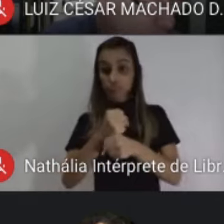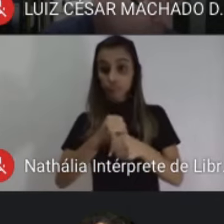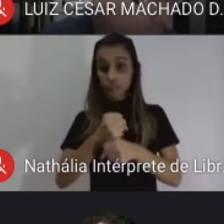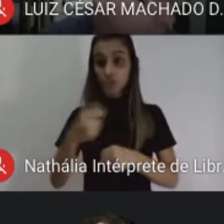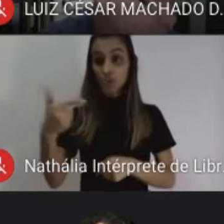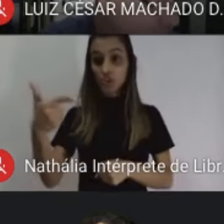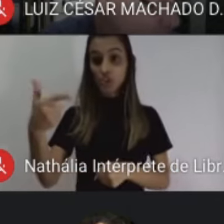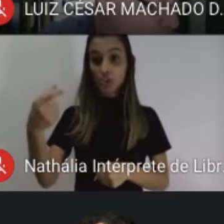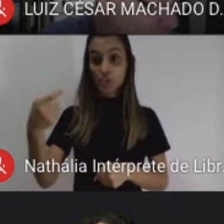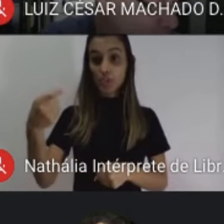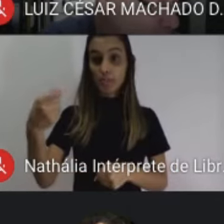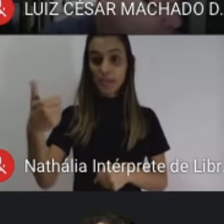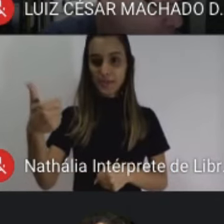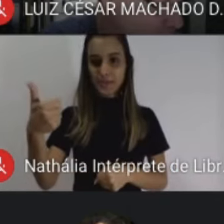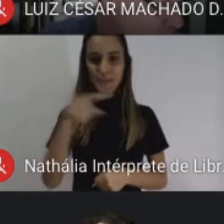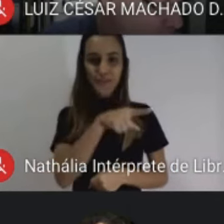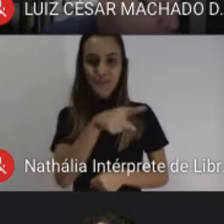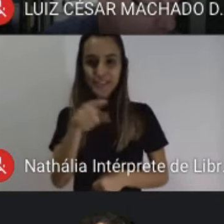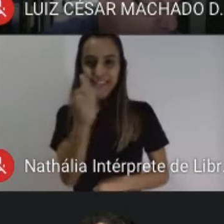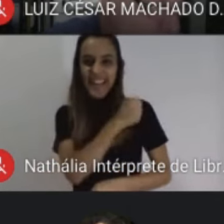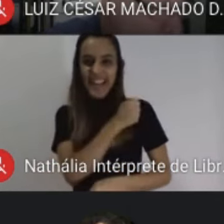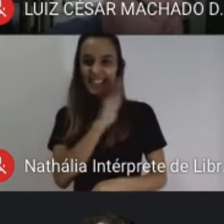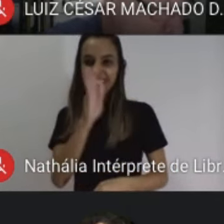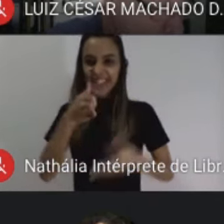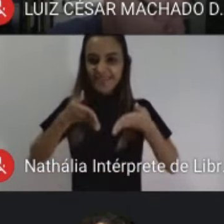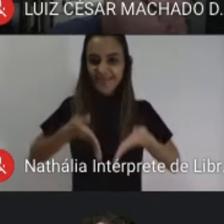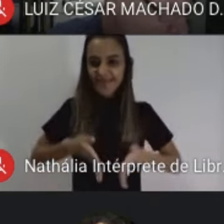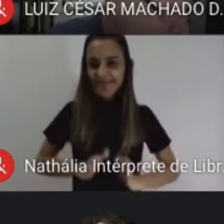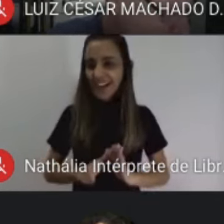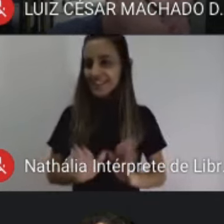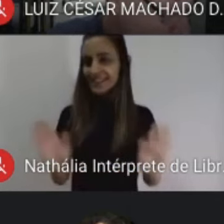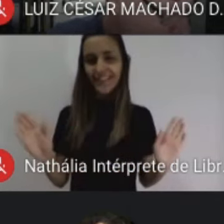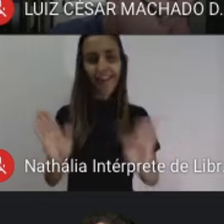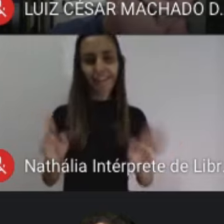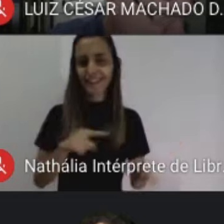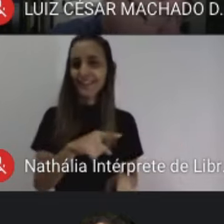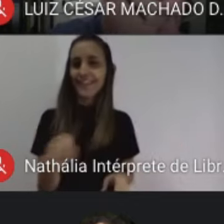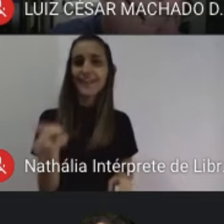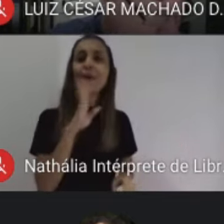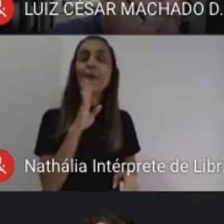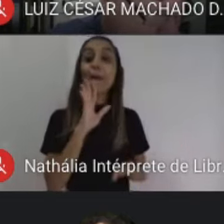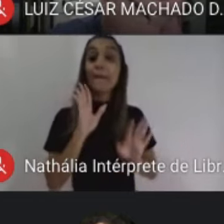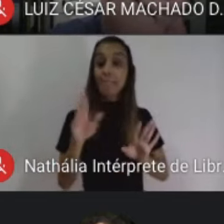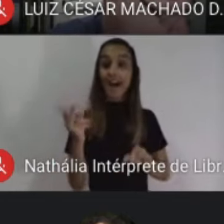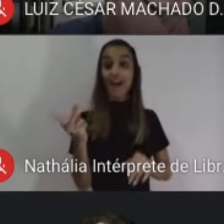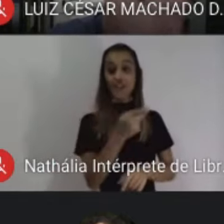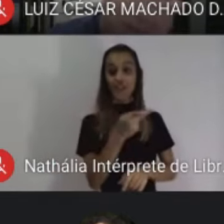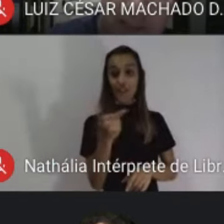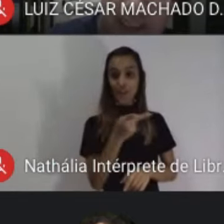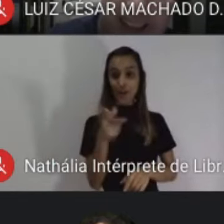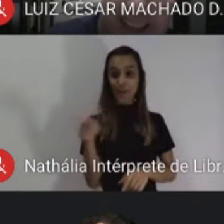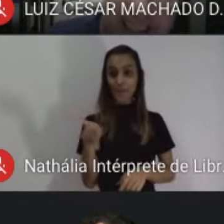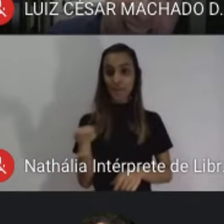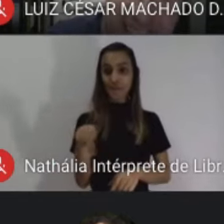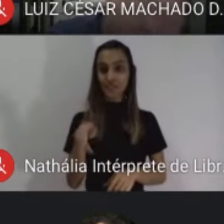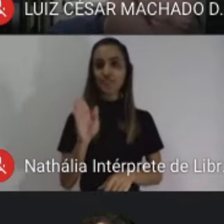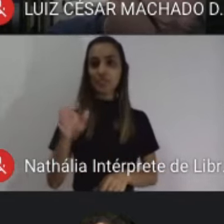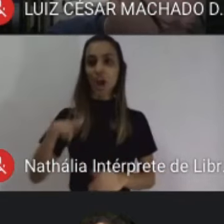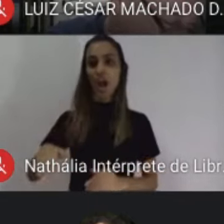estava nascendo, mas imagino eu e o professor Raoni éramos adolescentes acompanhando isso na televisão. O professor Luiz César já era adulto, posso falar, né, professor Luiz César?